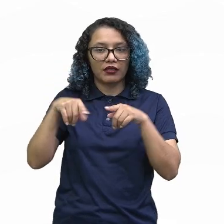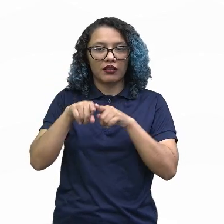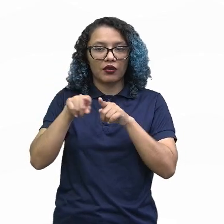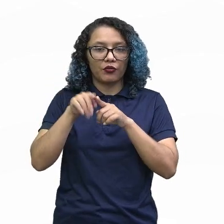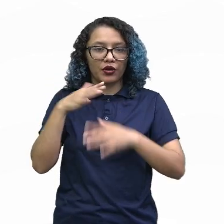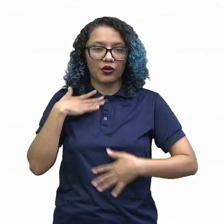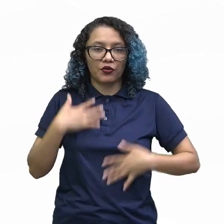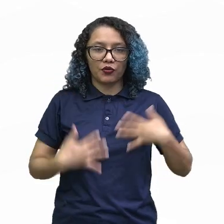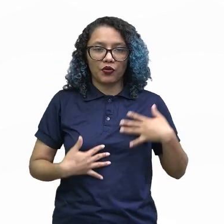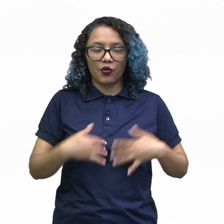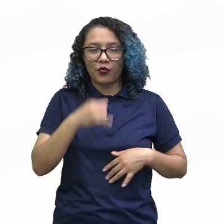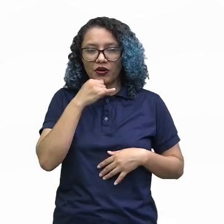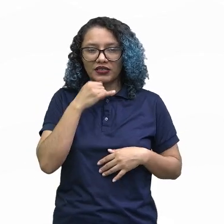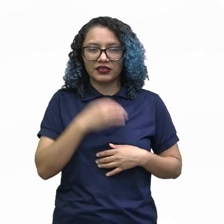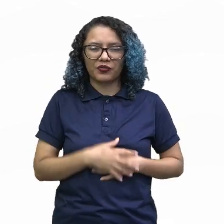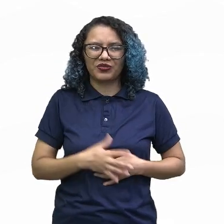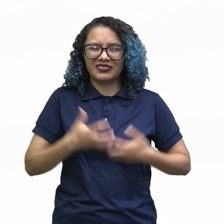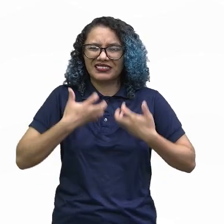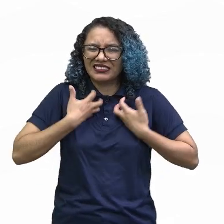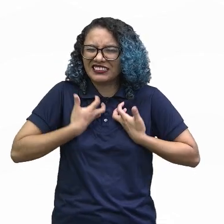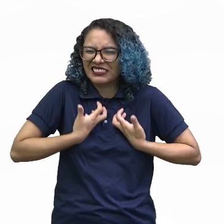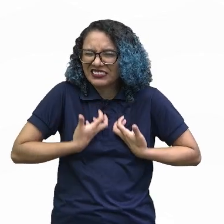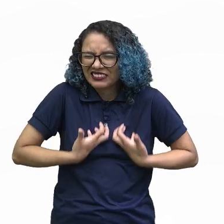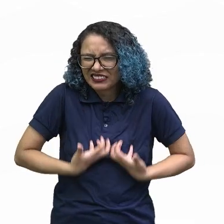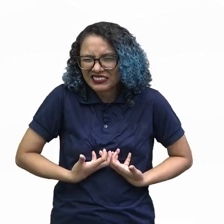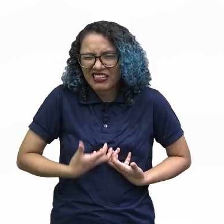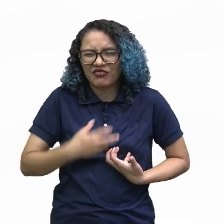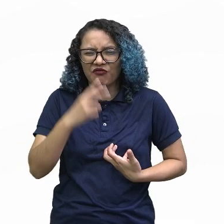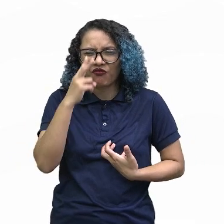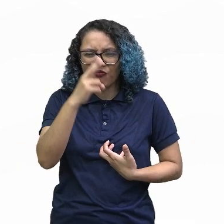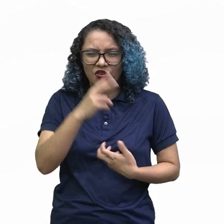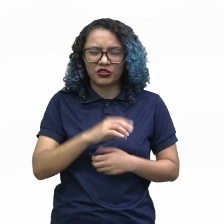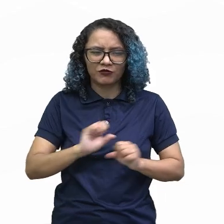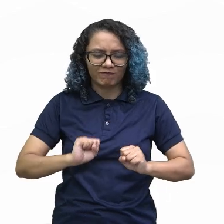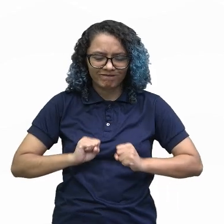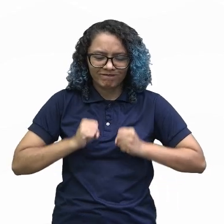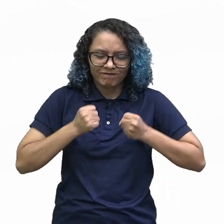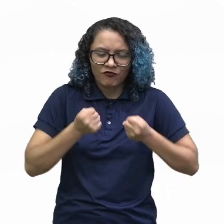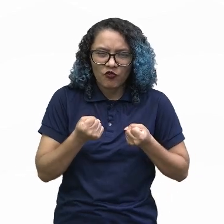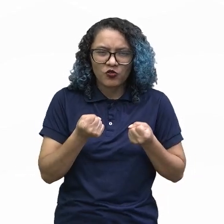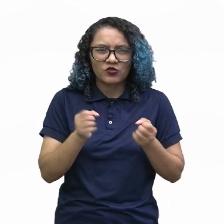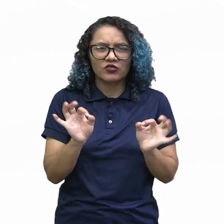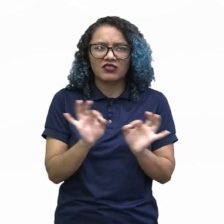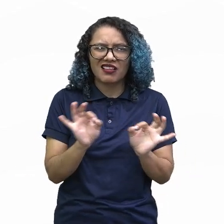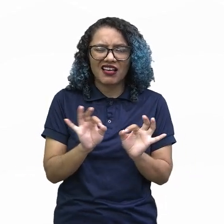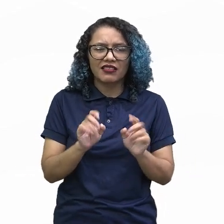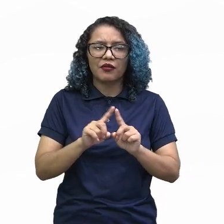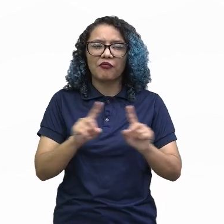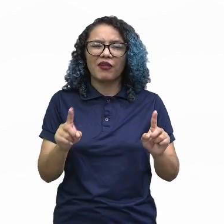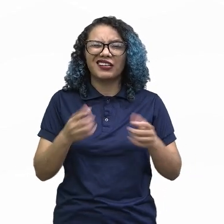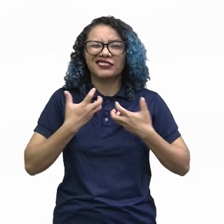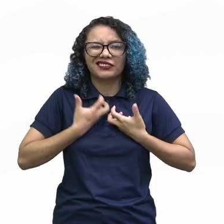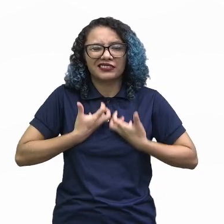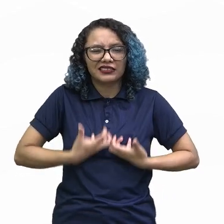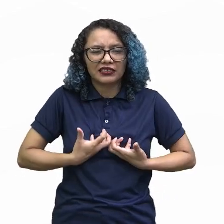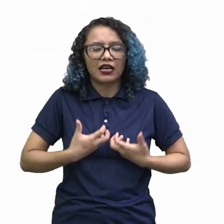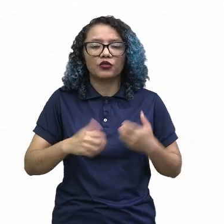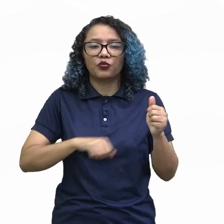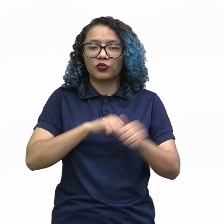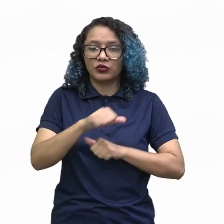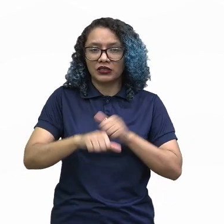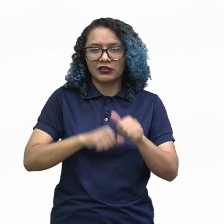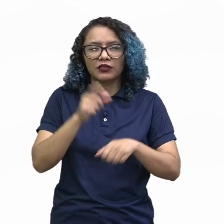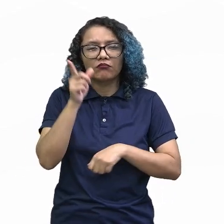fadiga intensa, com o cansaço, mesmo sem esforço físico, alterações no sono,